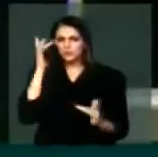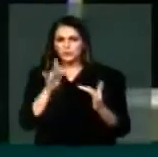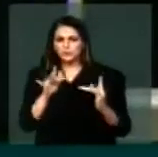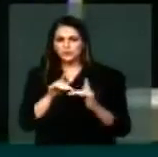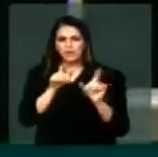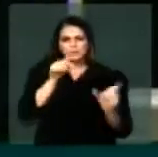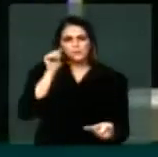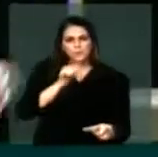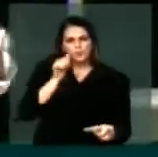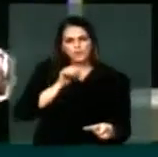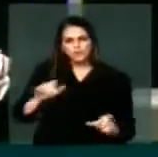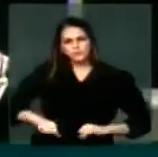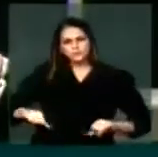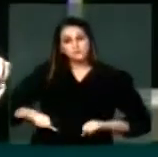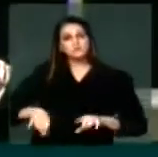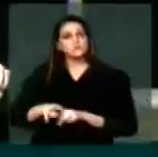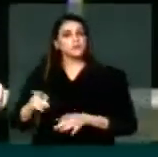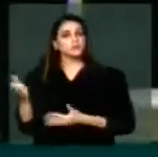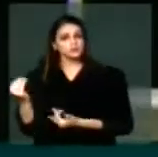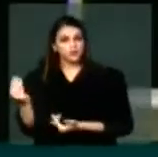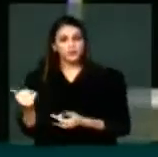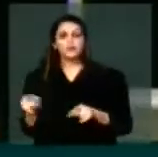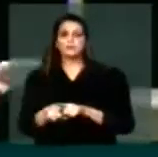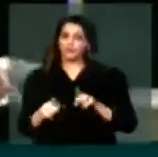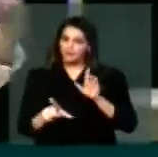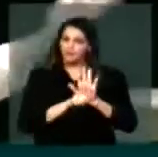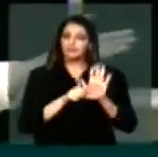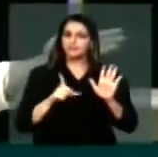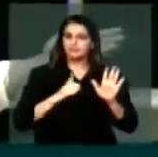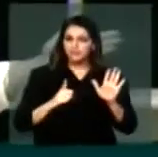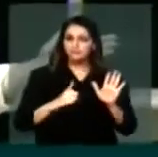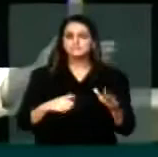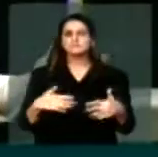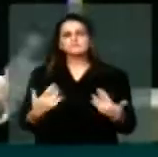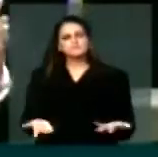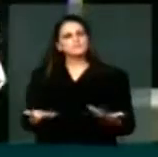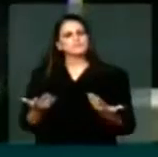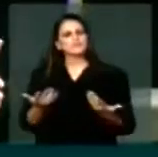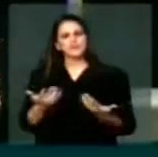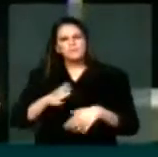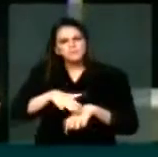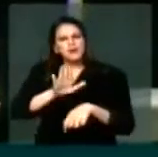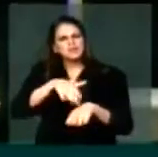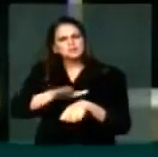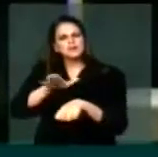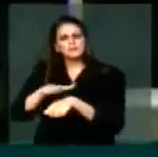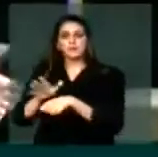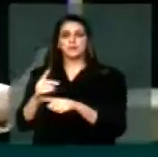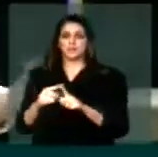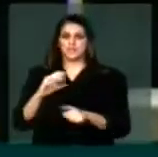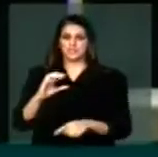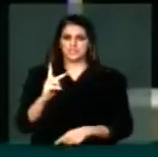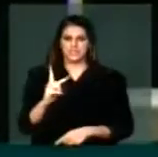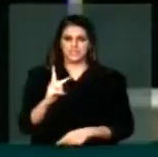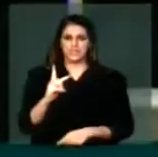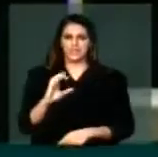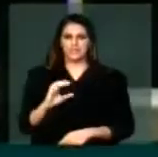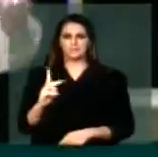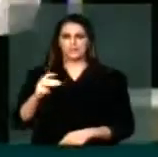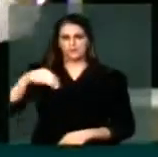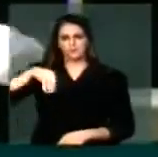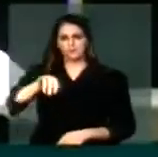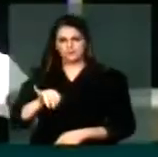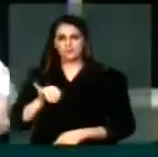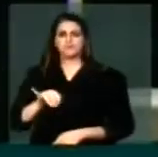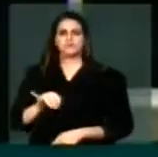a segurança das mulheres e dos jovens que a lei aborda, e que se amplie para propostas que saíram da CPMI, a Comissão Parlamentar Mista de